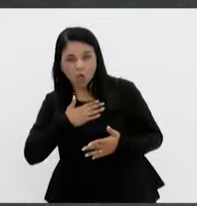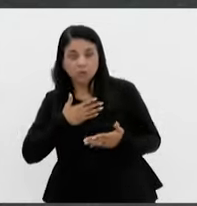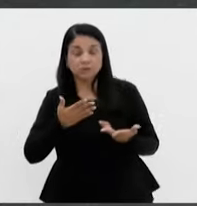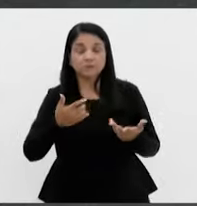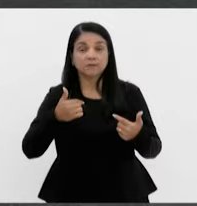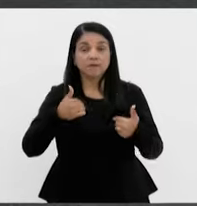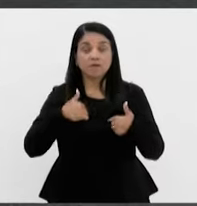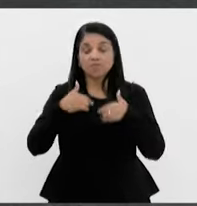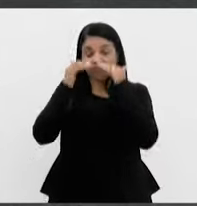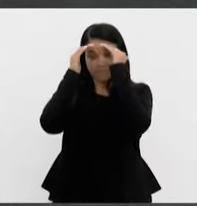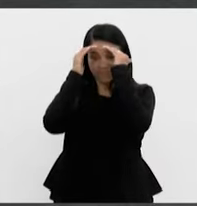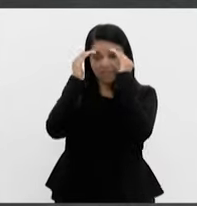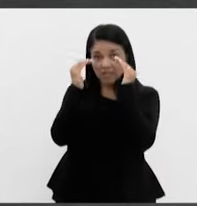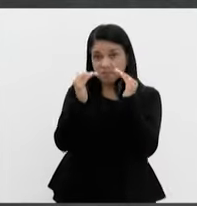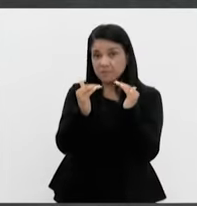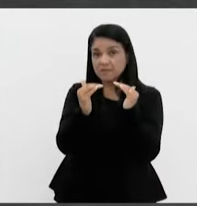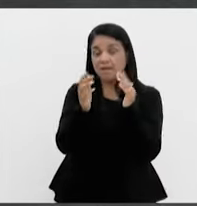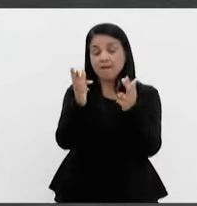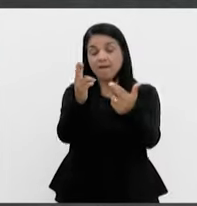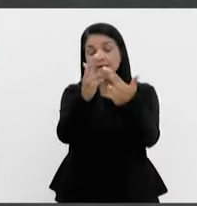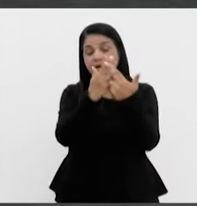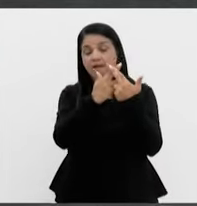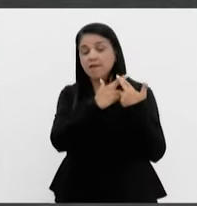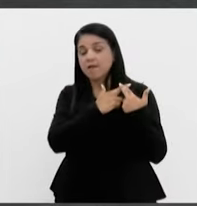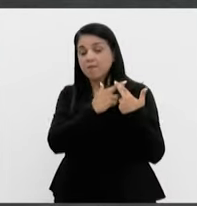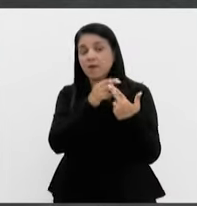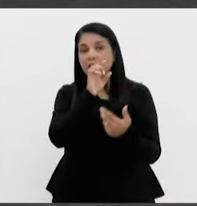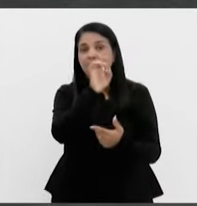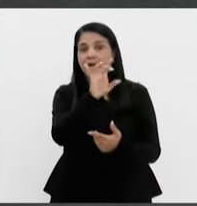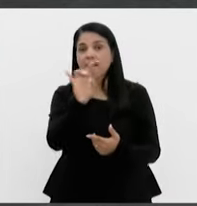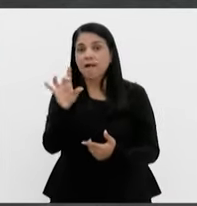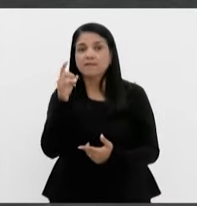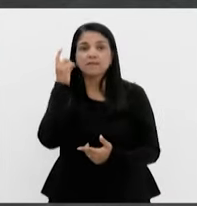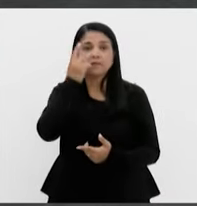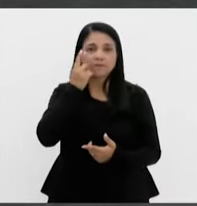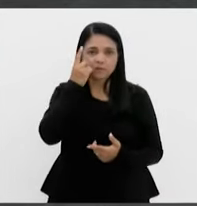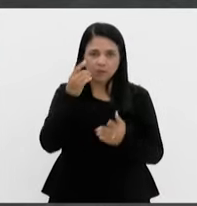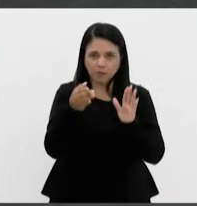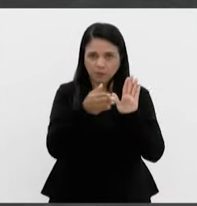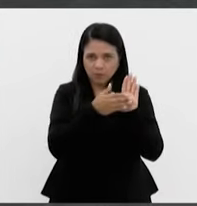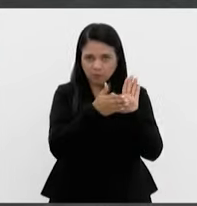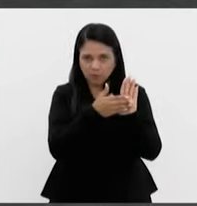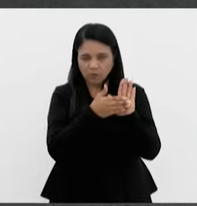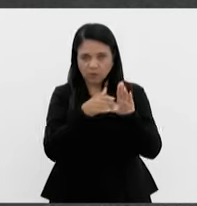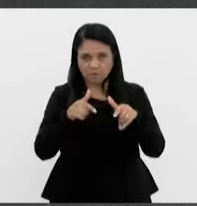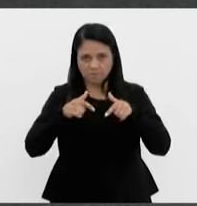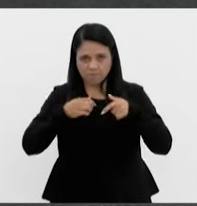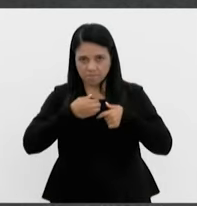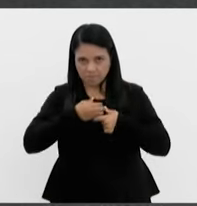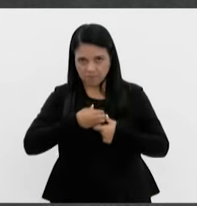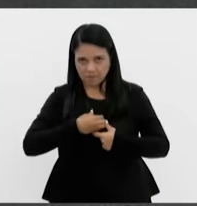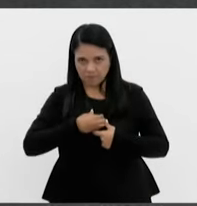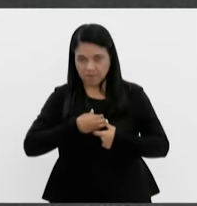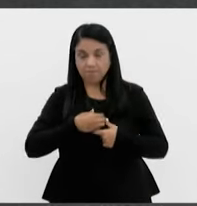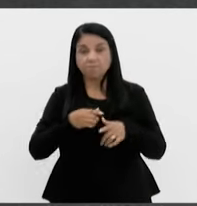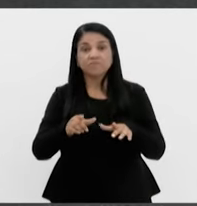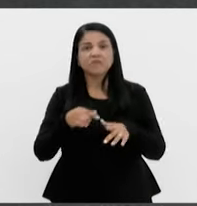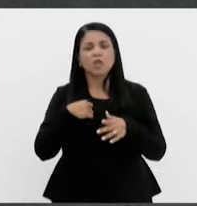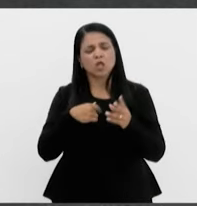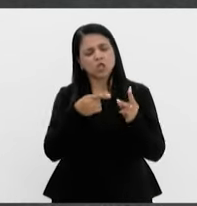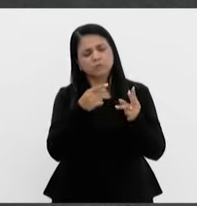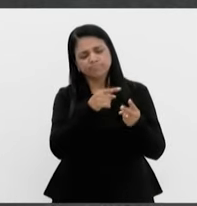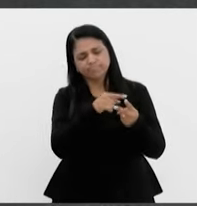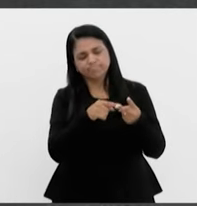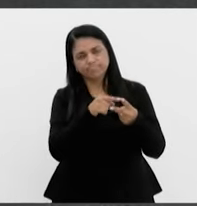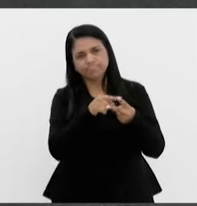gente deve respeitar a responsabilidade de cada um que apresenta nesse caso aqui tem duas questões que me chamam atenção